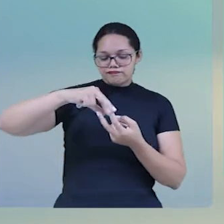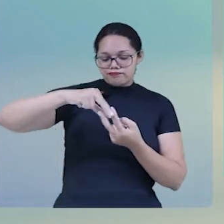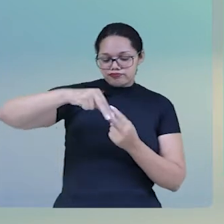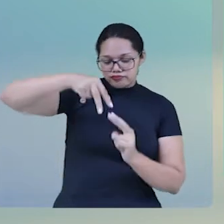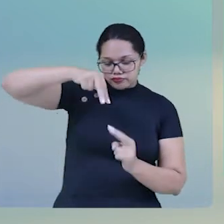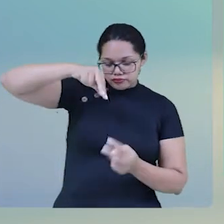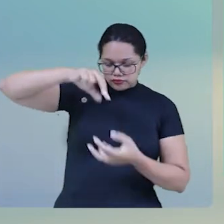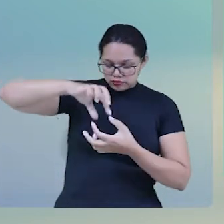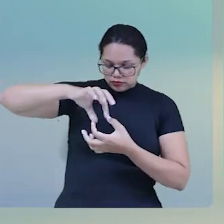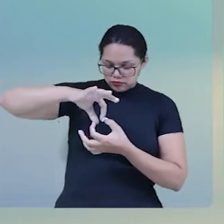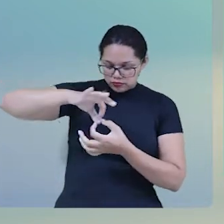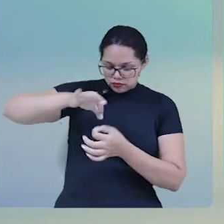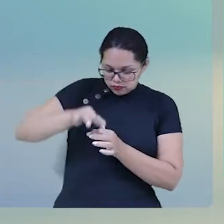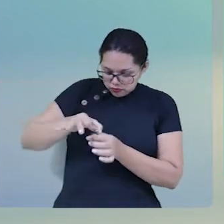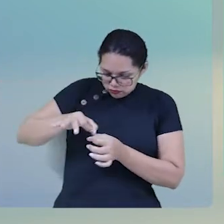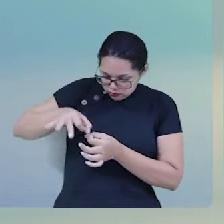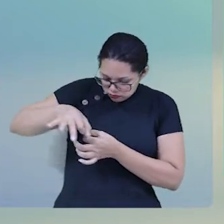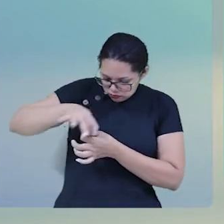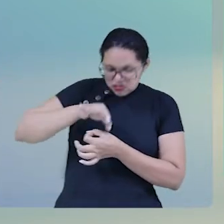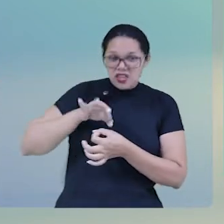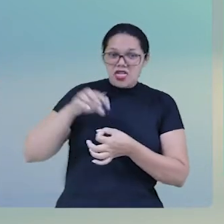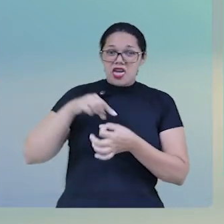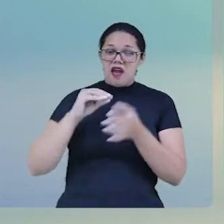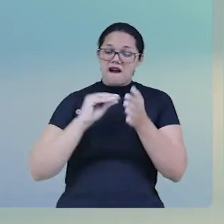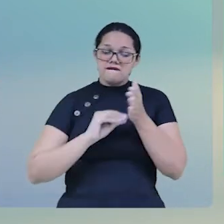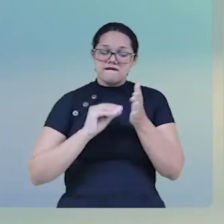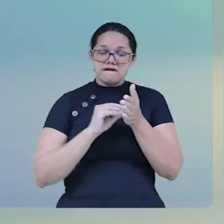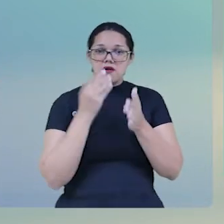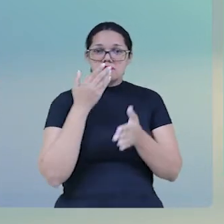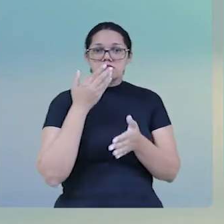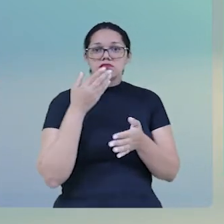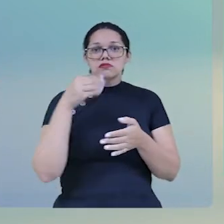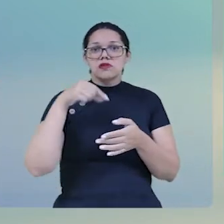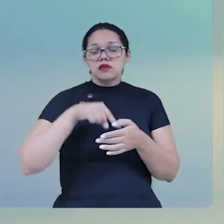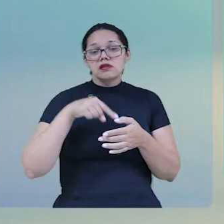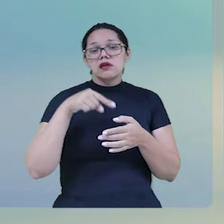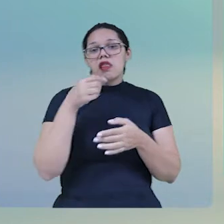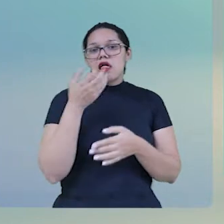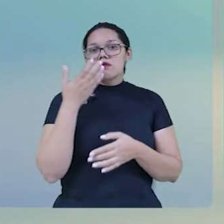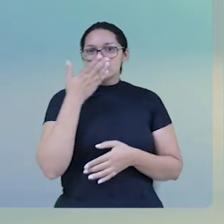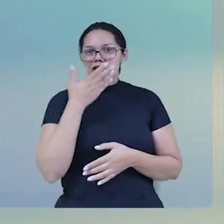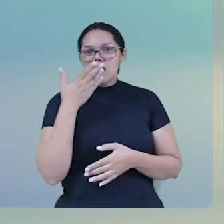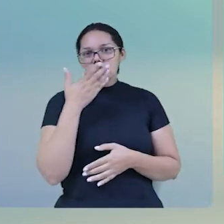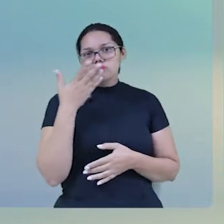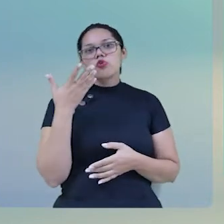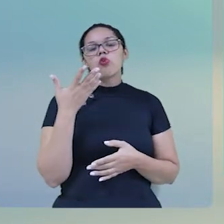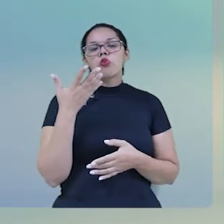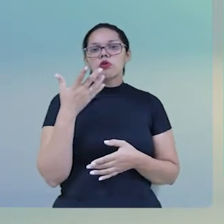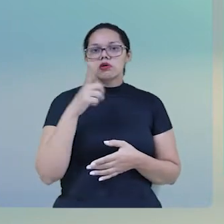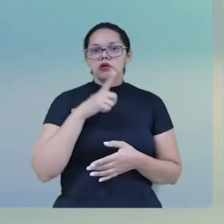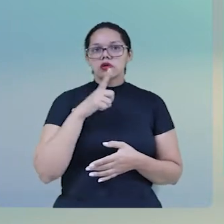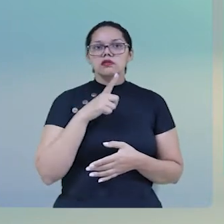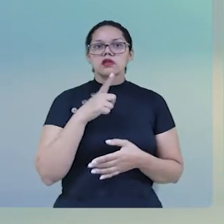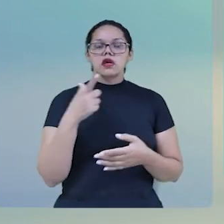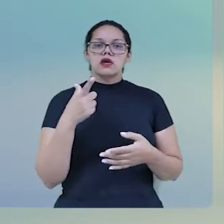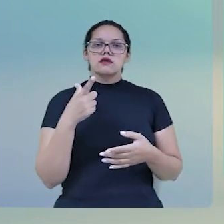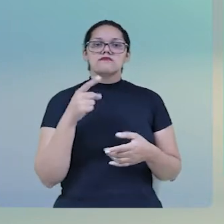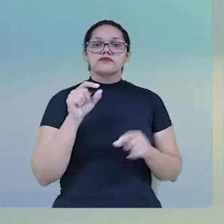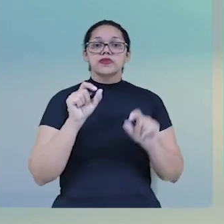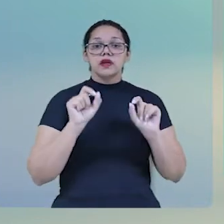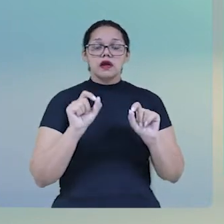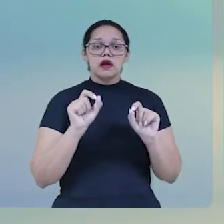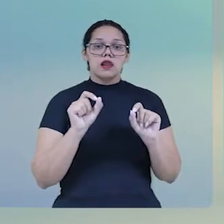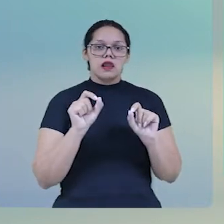insulina ou da incapacidade de a insulina exercer adequadamente os seus efeitos. A insulina ela é produzida por